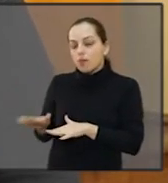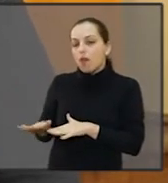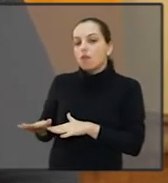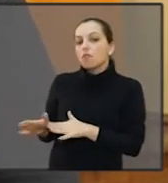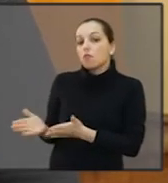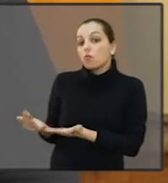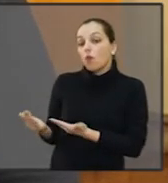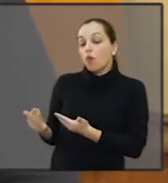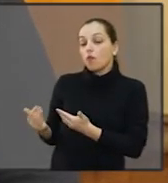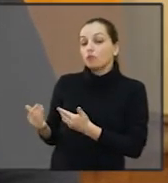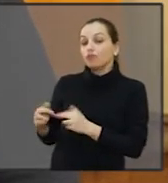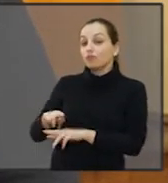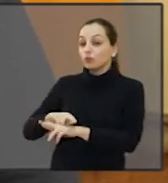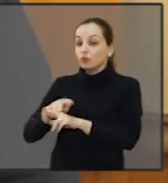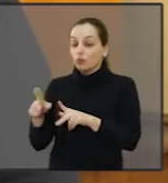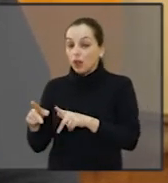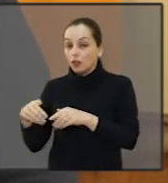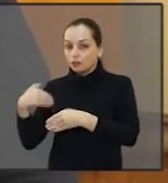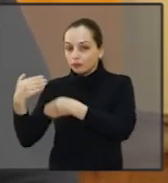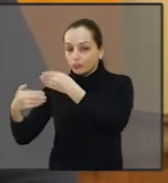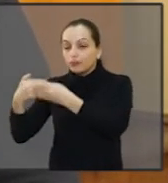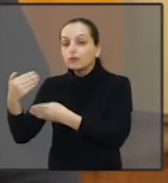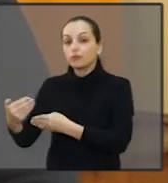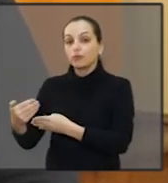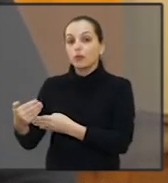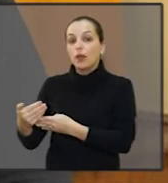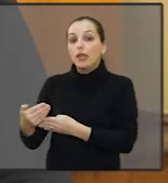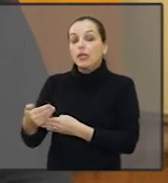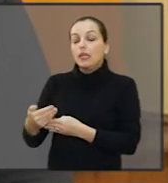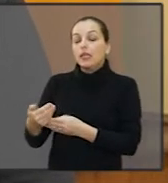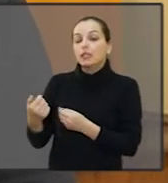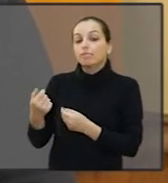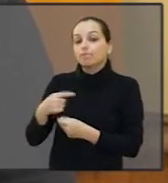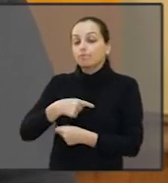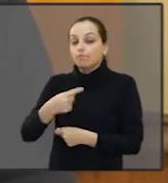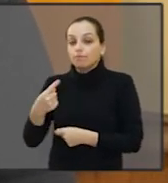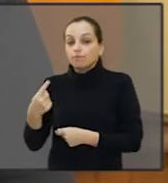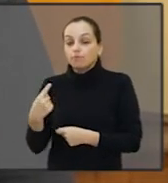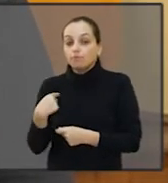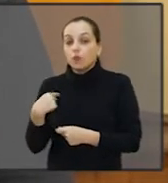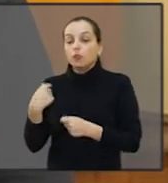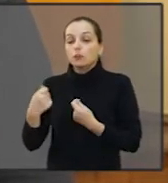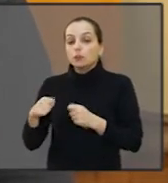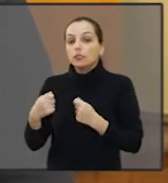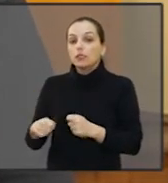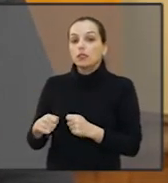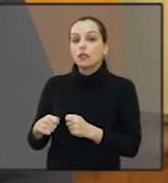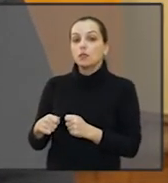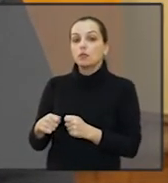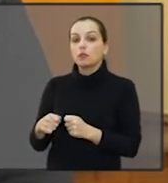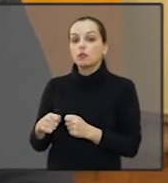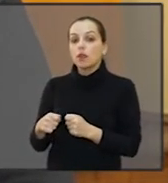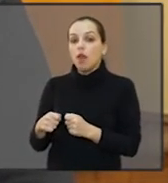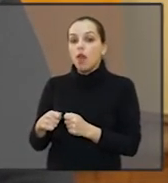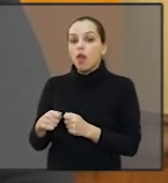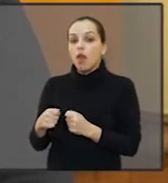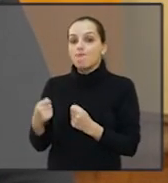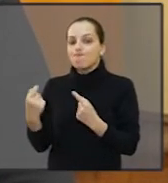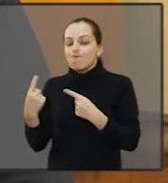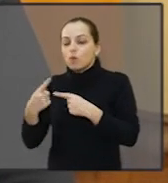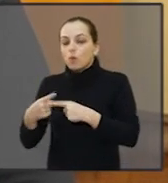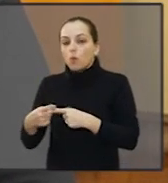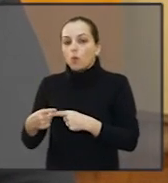geração diferente e é uma geração que a gente brinca lá na escolinha que a gente tem que lutar contra várias coisas. Hoje ela